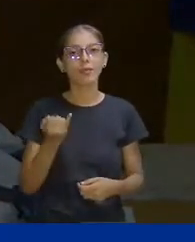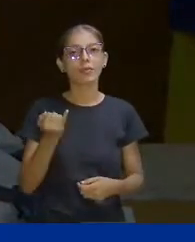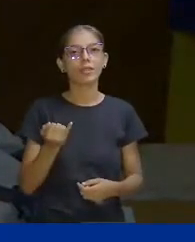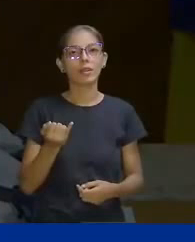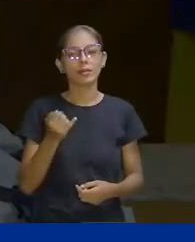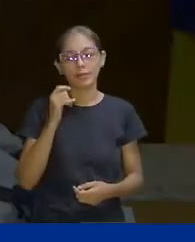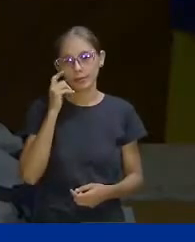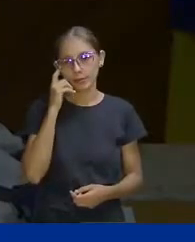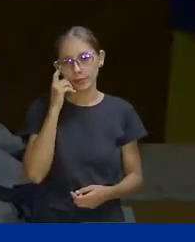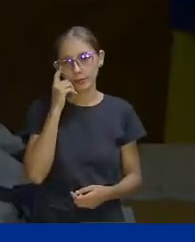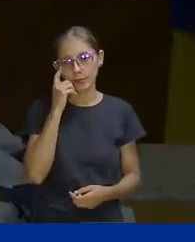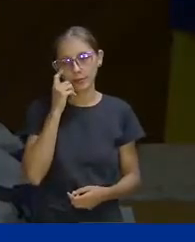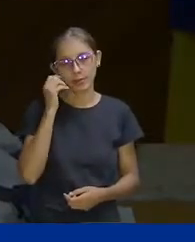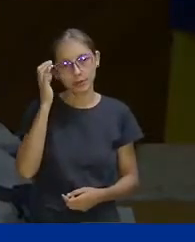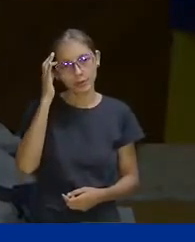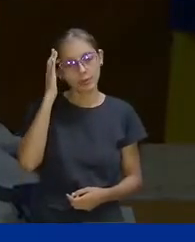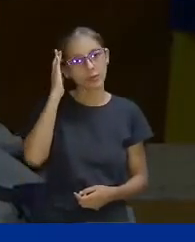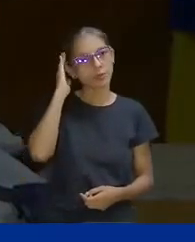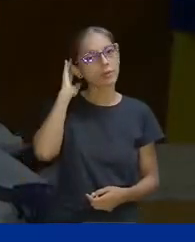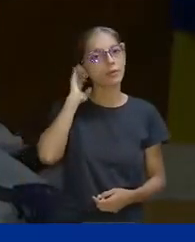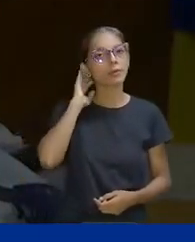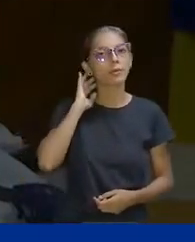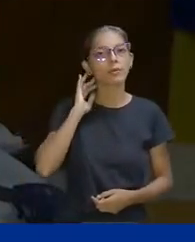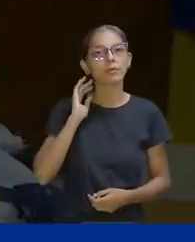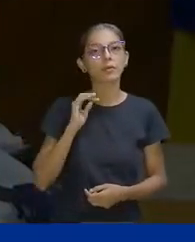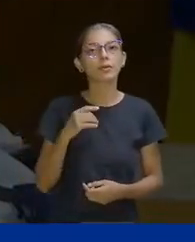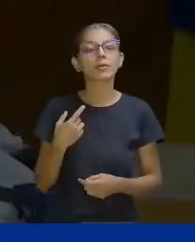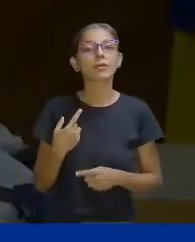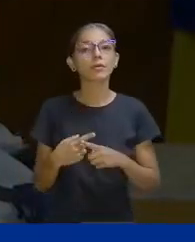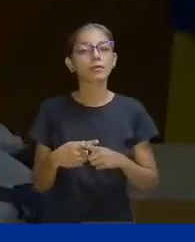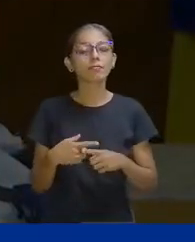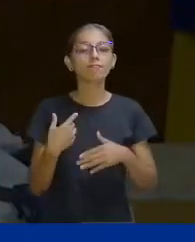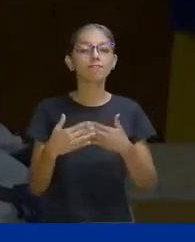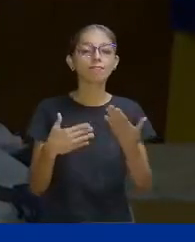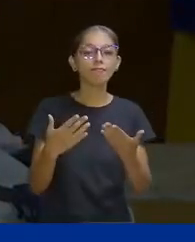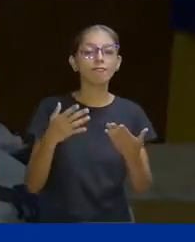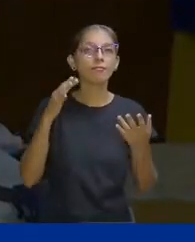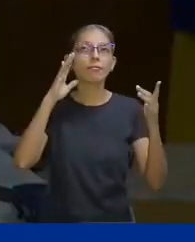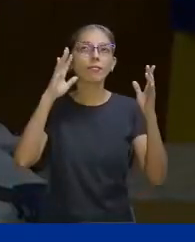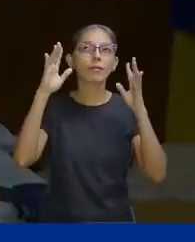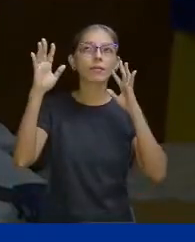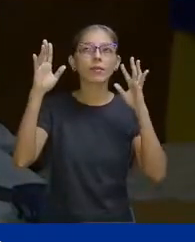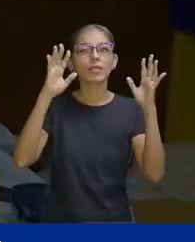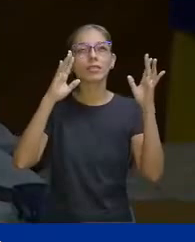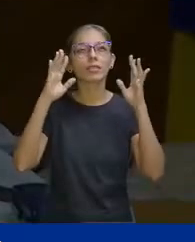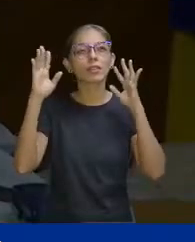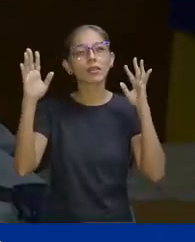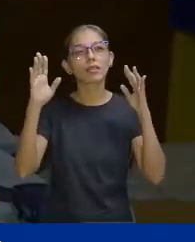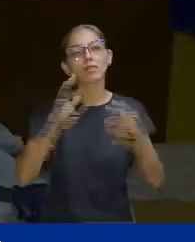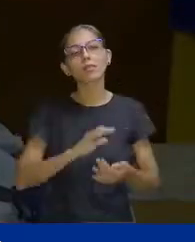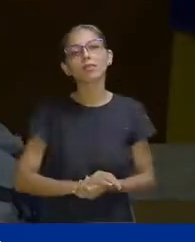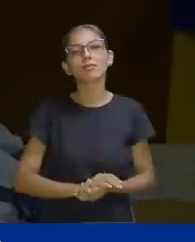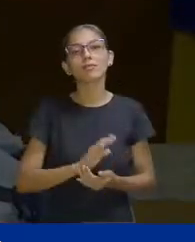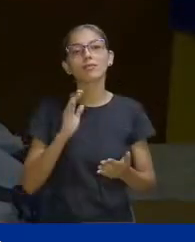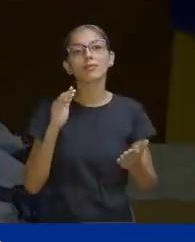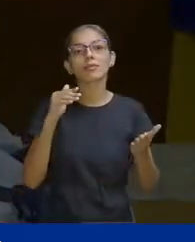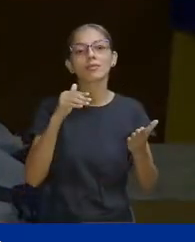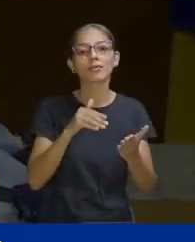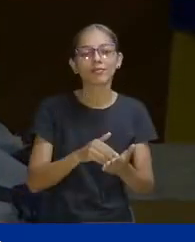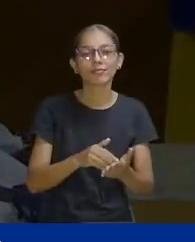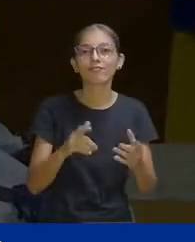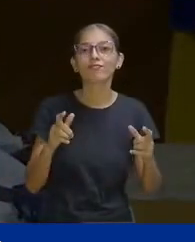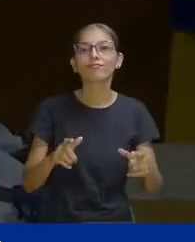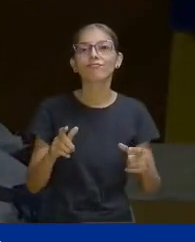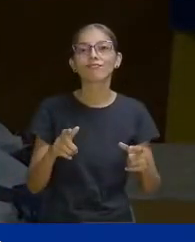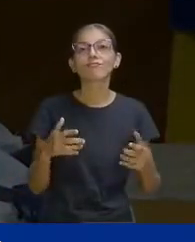ocorre, fatos que levam a gente a ficar imaginando até onde nós vamos chegar quando a gente olha para o Rio Grande do Sul,